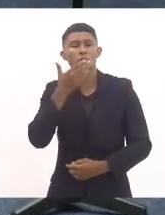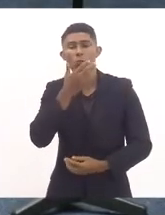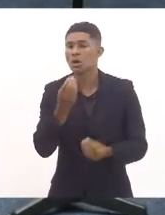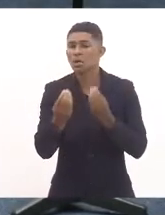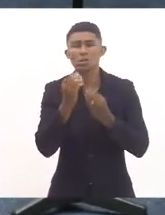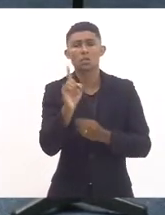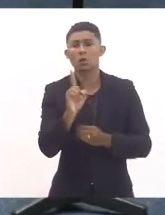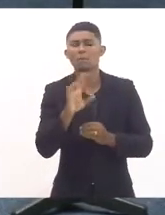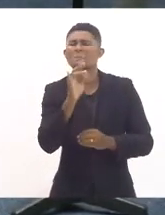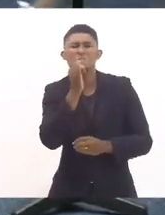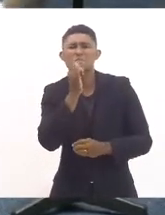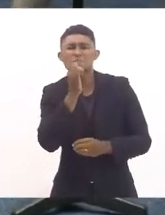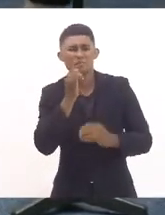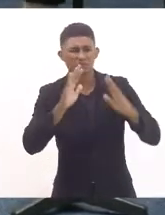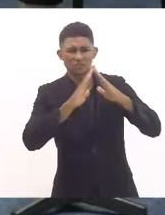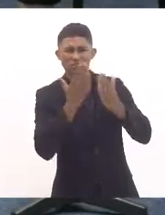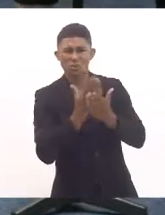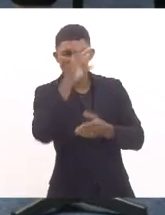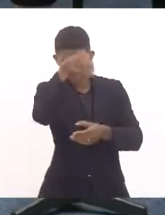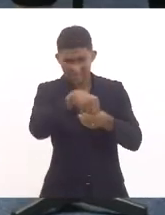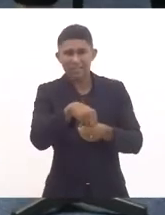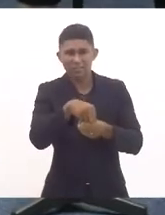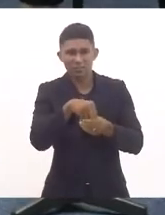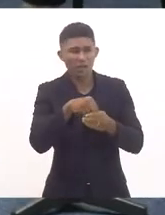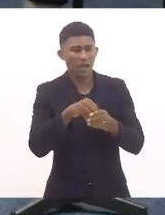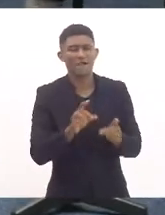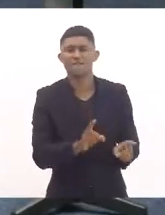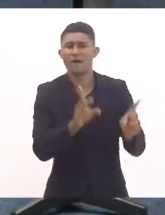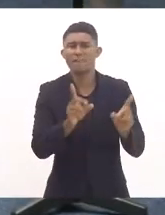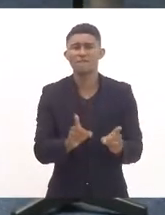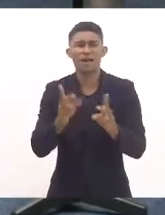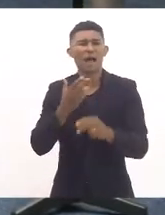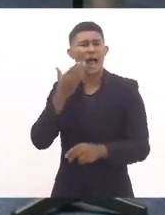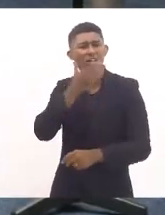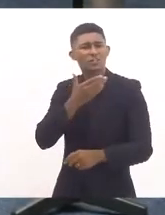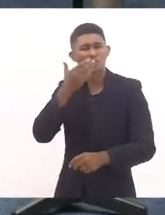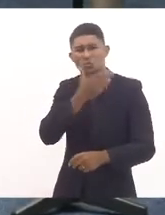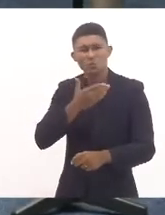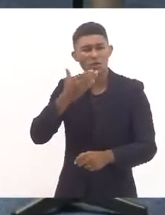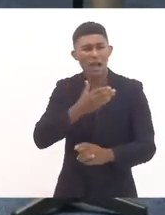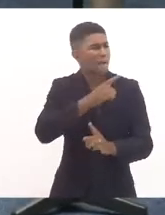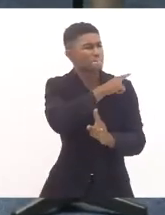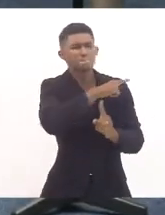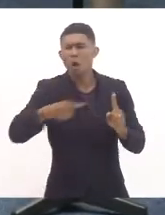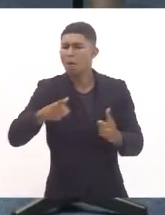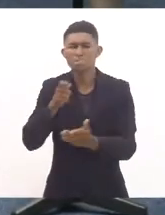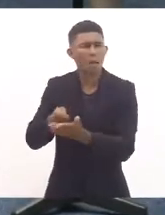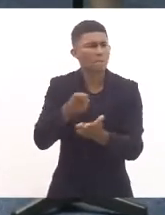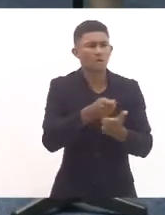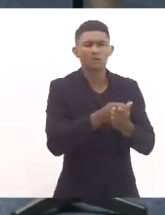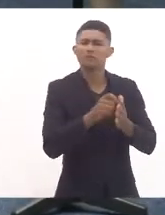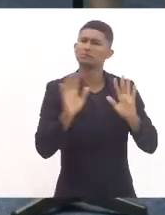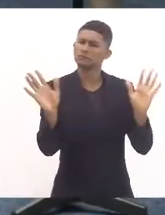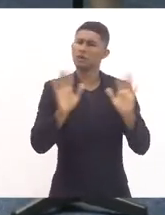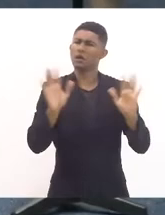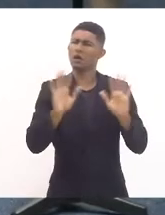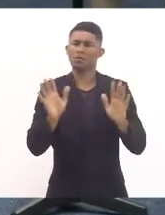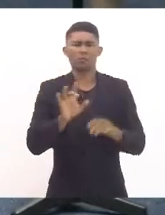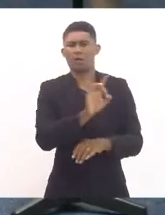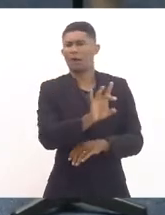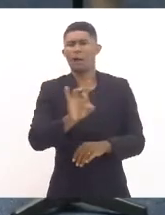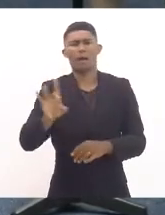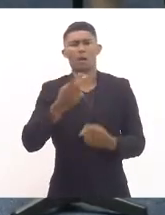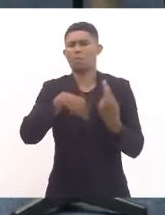nas escolas. Isso foi uma educação que eu quis dar. É responsabilidade de cada um. E assim como